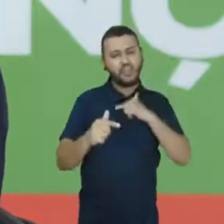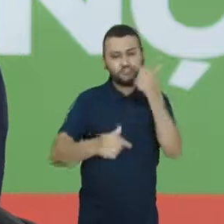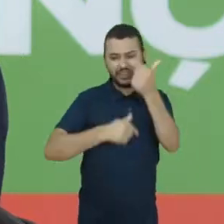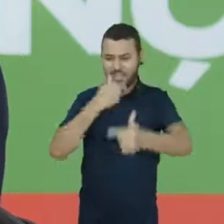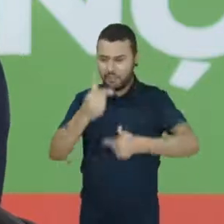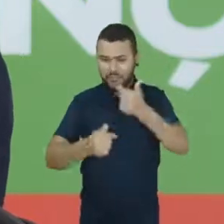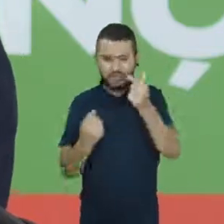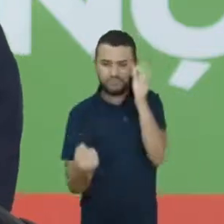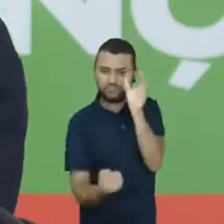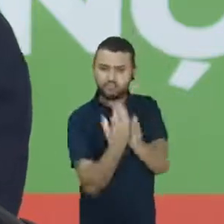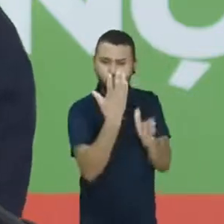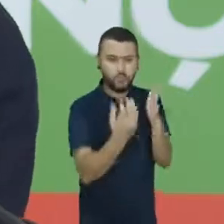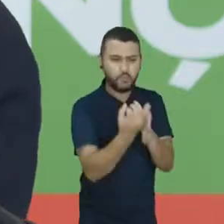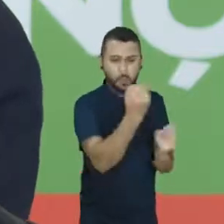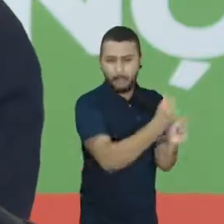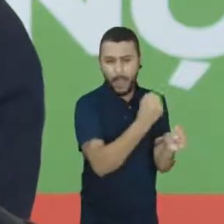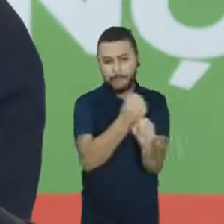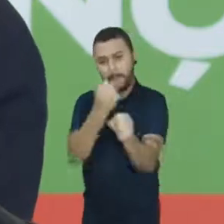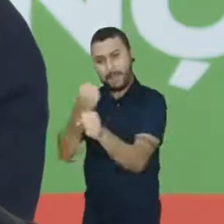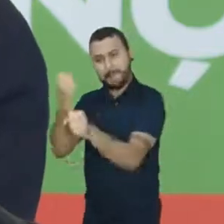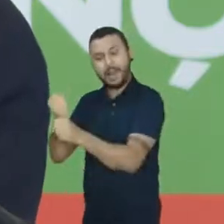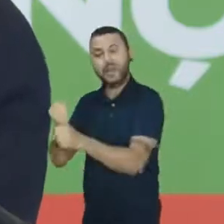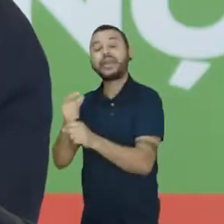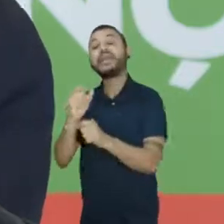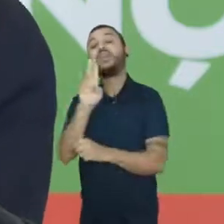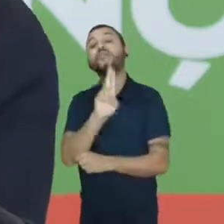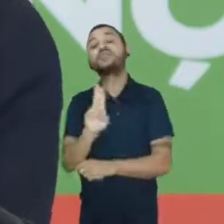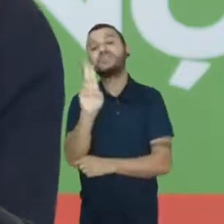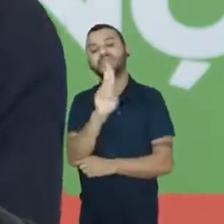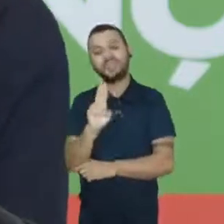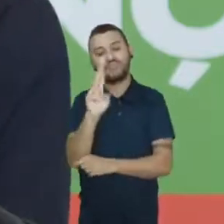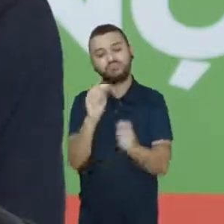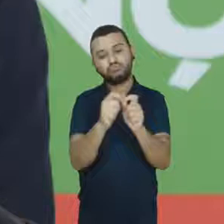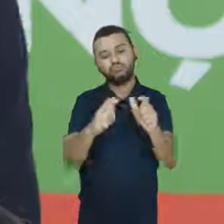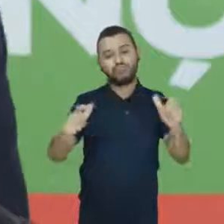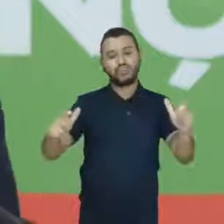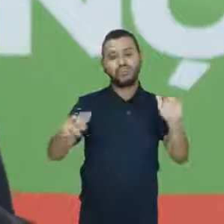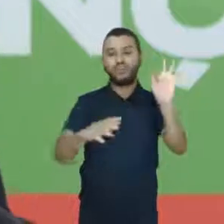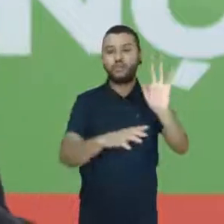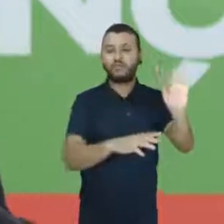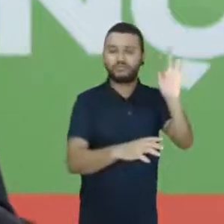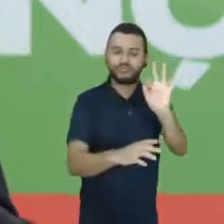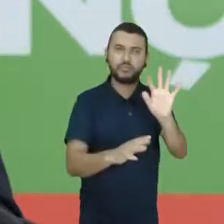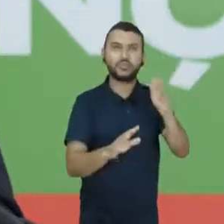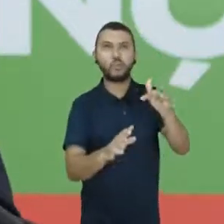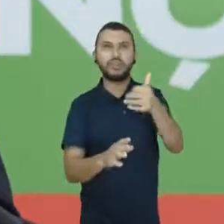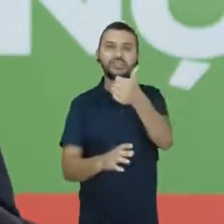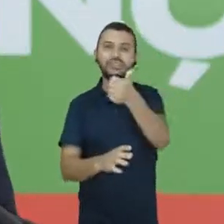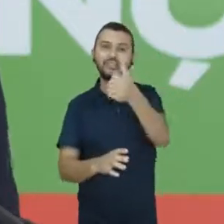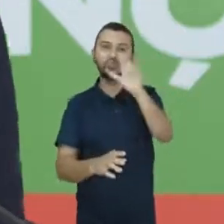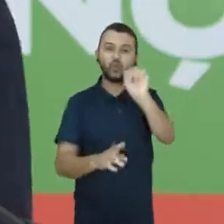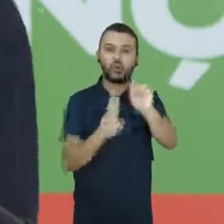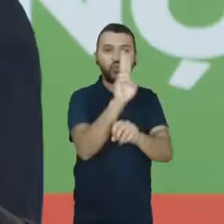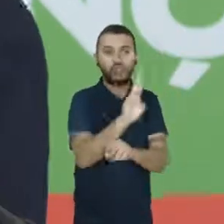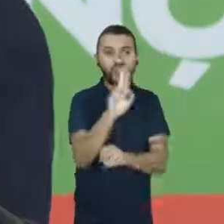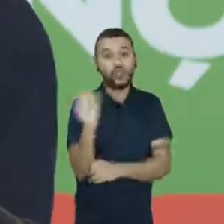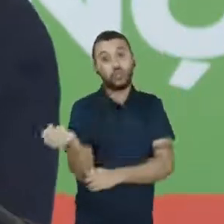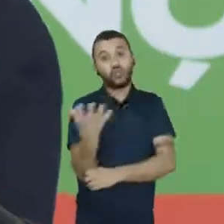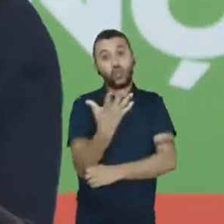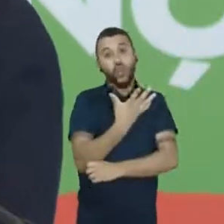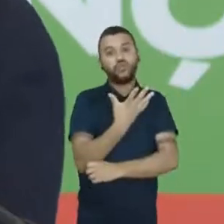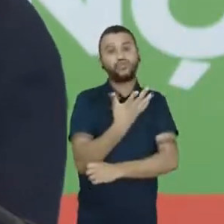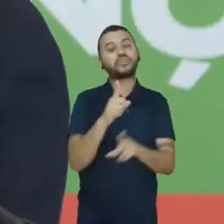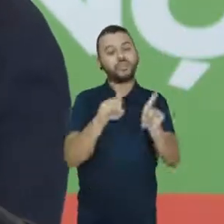desse país e mais fez extensões universitárias. Foram 18 universidades novas, 178